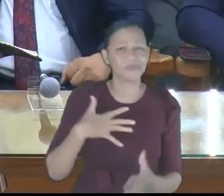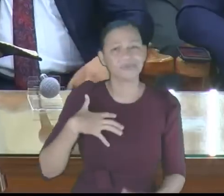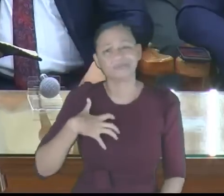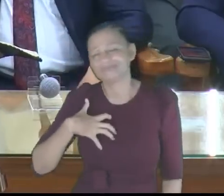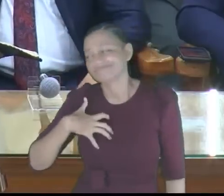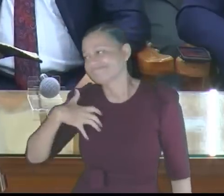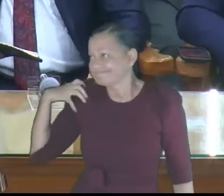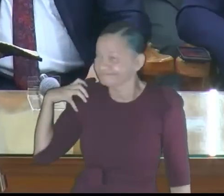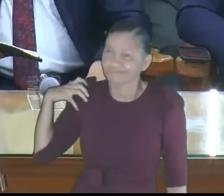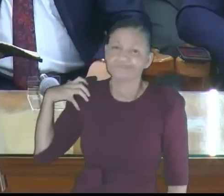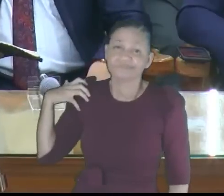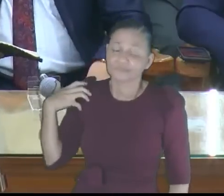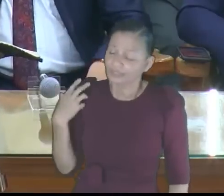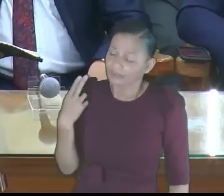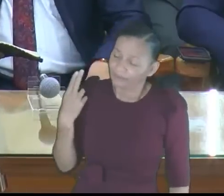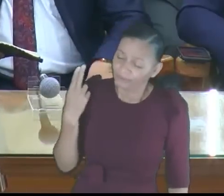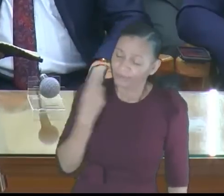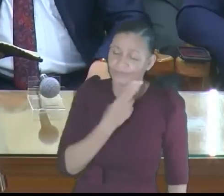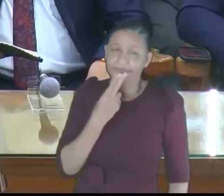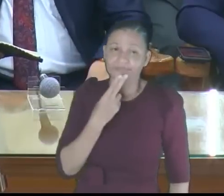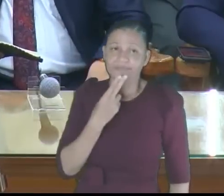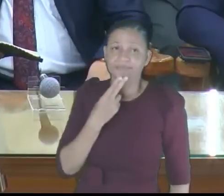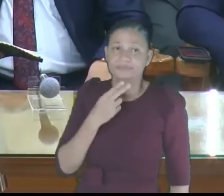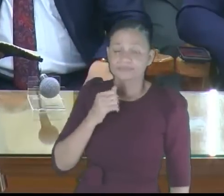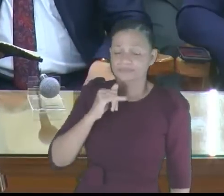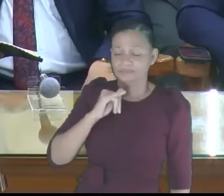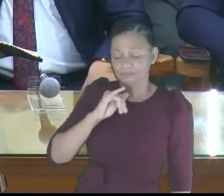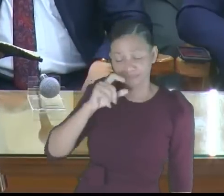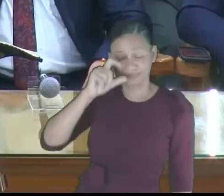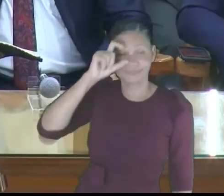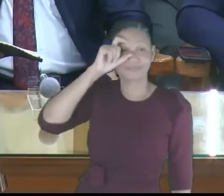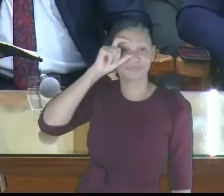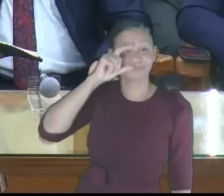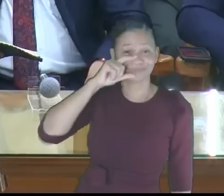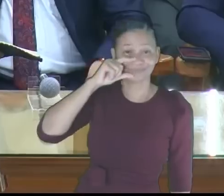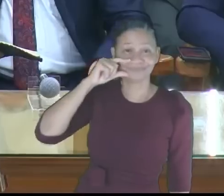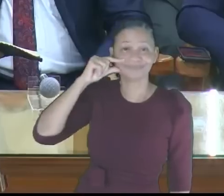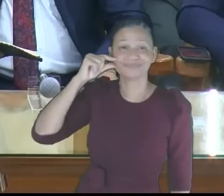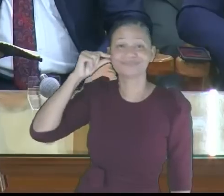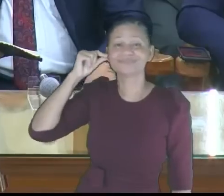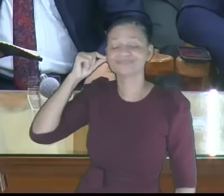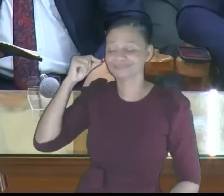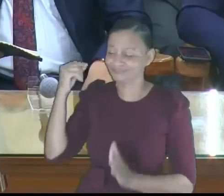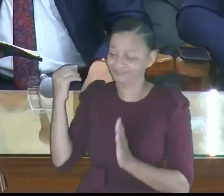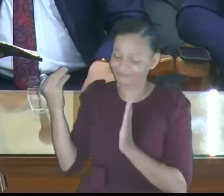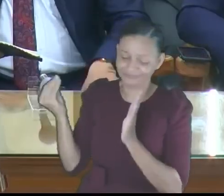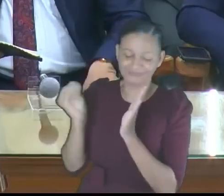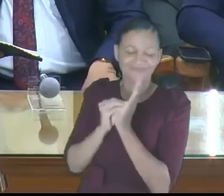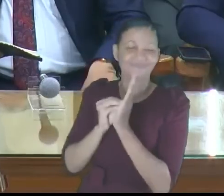está lá no peito de Jesus. José Orisvaldo Nunes de Lima.